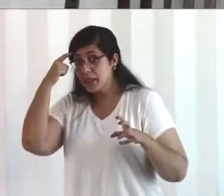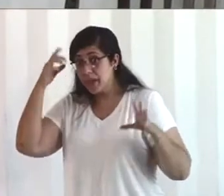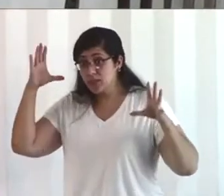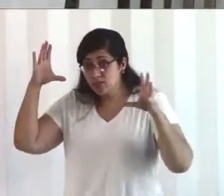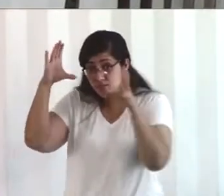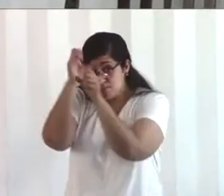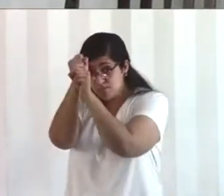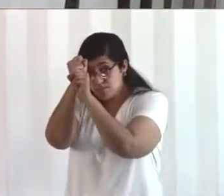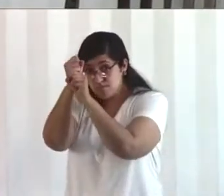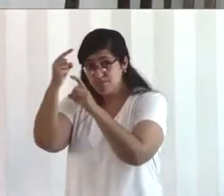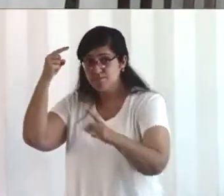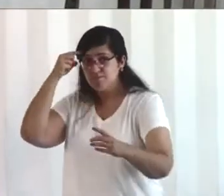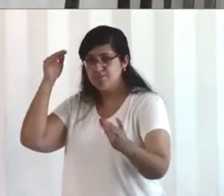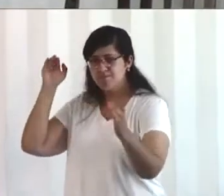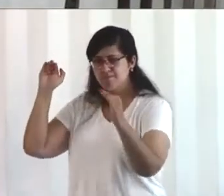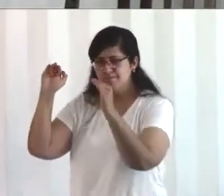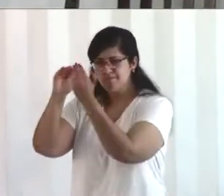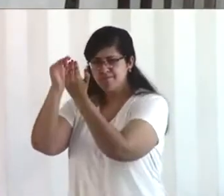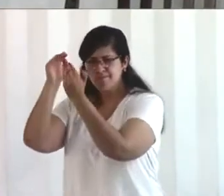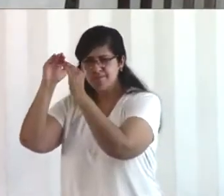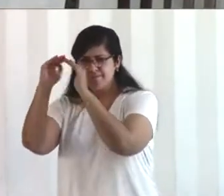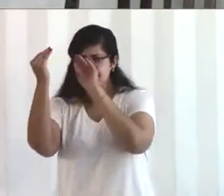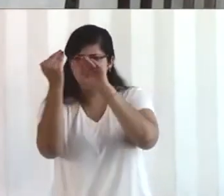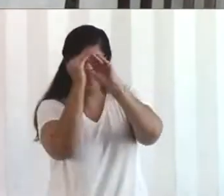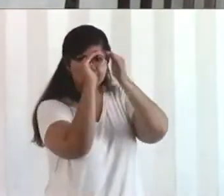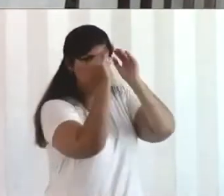não nasceu só porque Paulo foi àquela